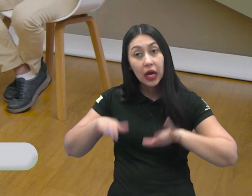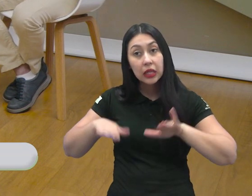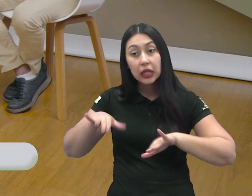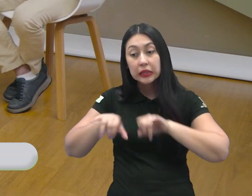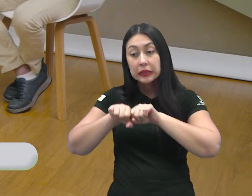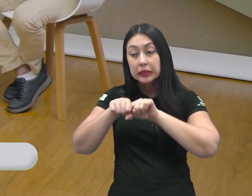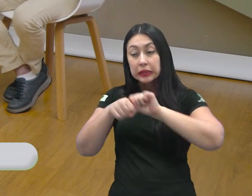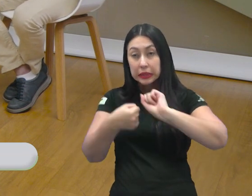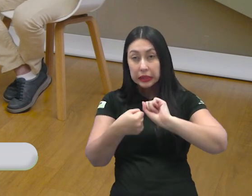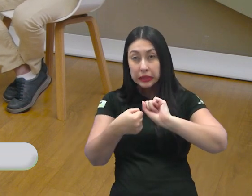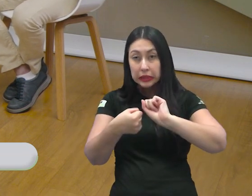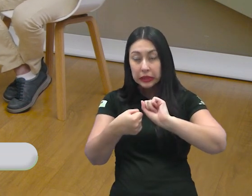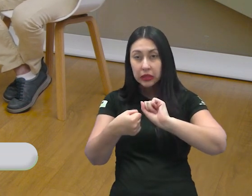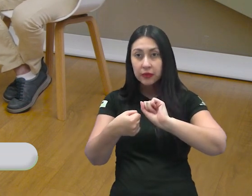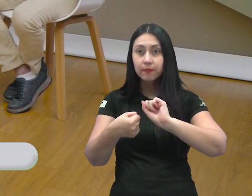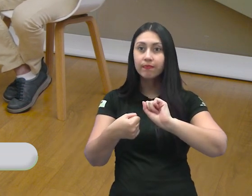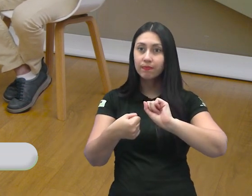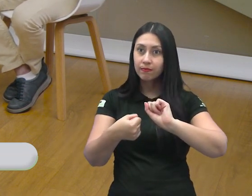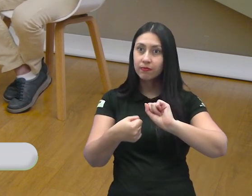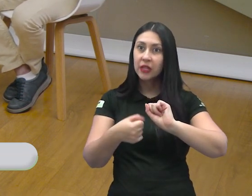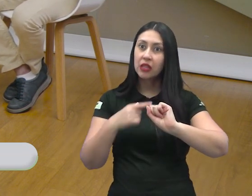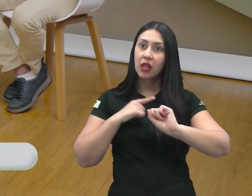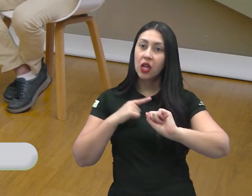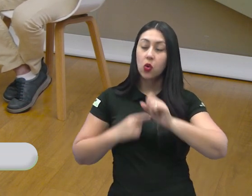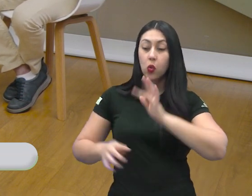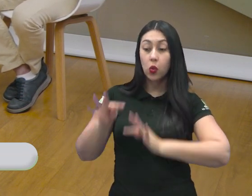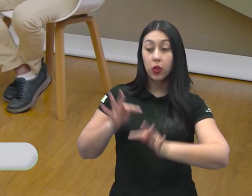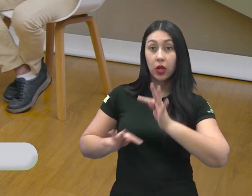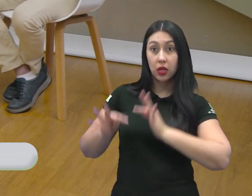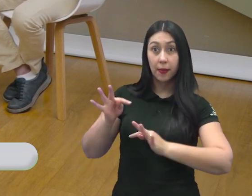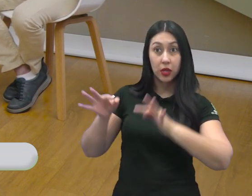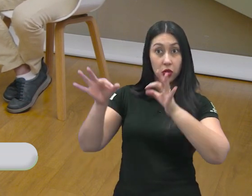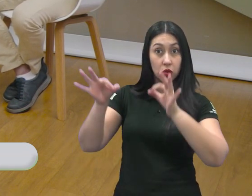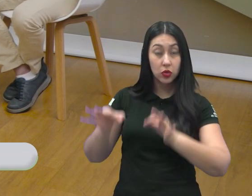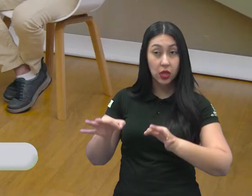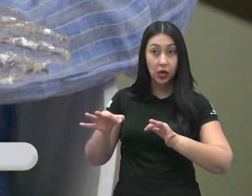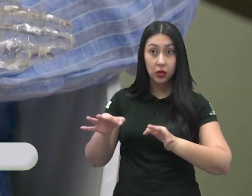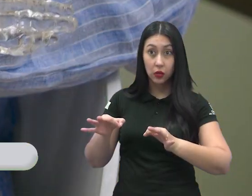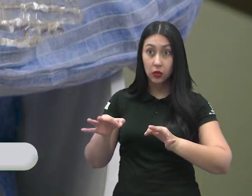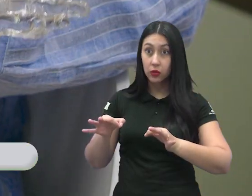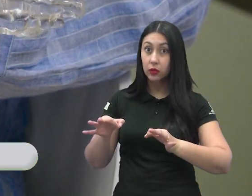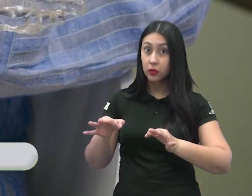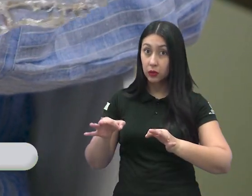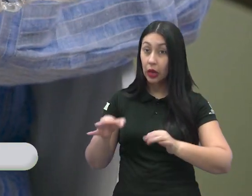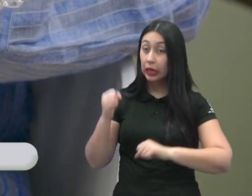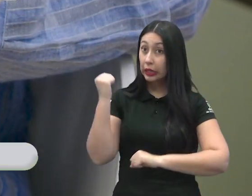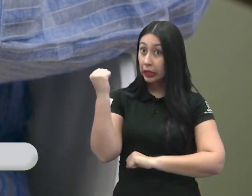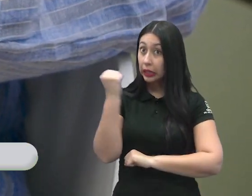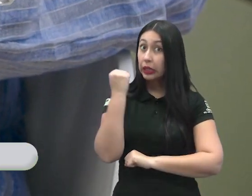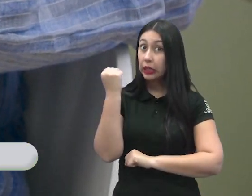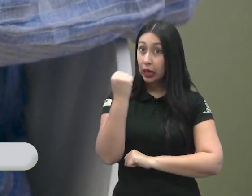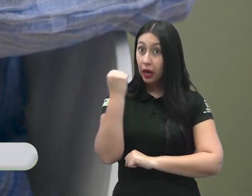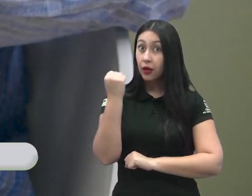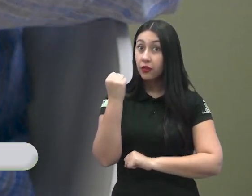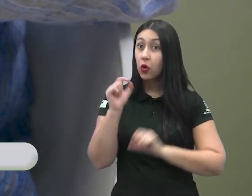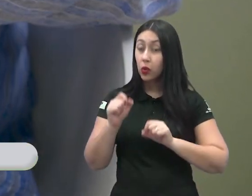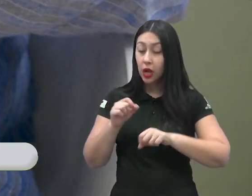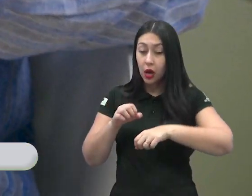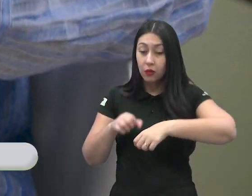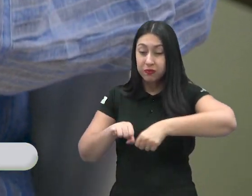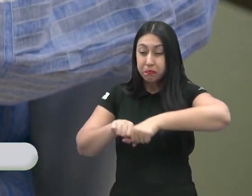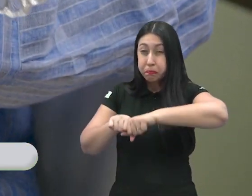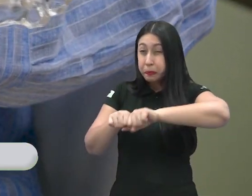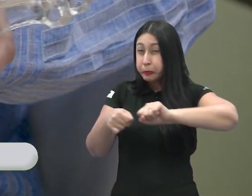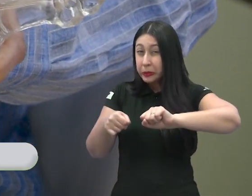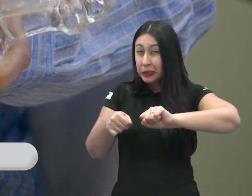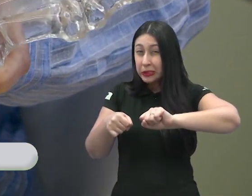energia desse trauma, você vai ter um tipo de tratamento ou não. Grave e bem grave e urgência é a luxação. Luxação, às